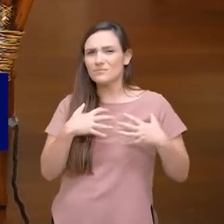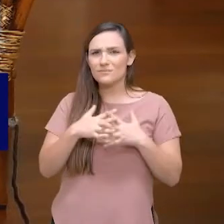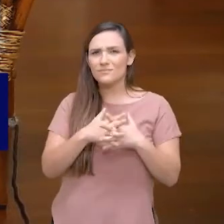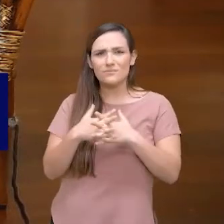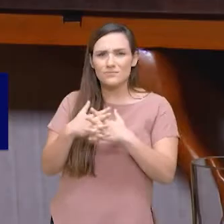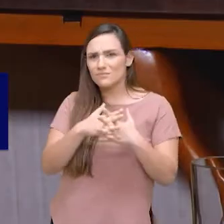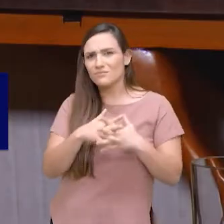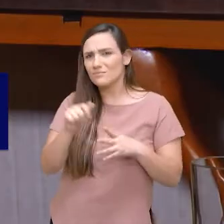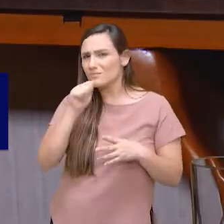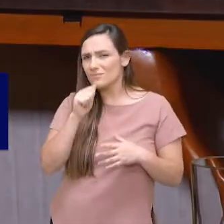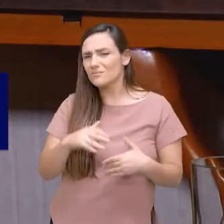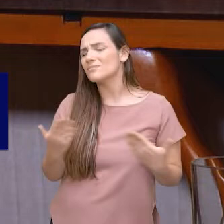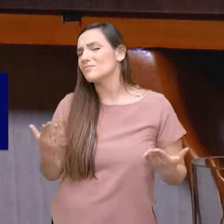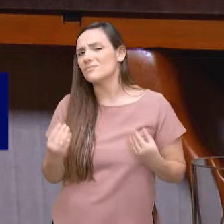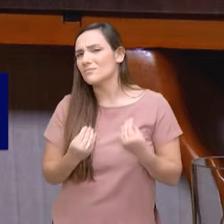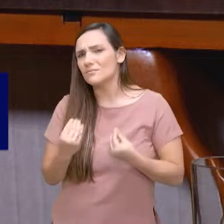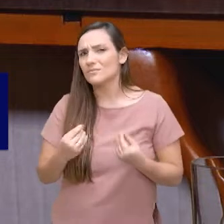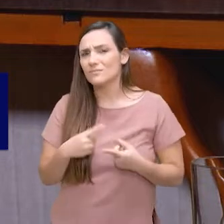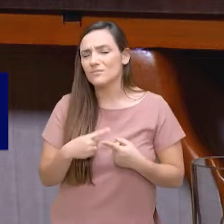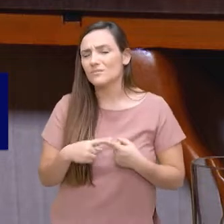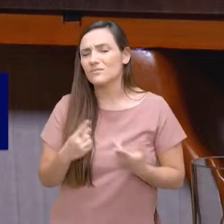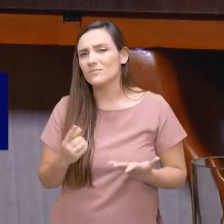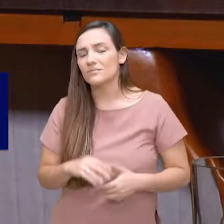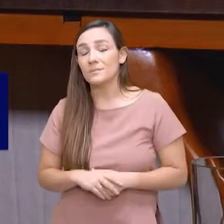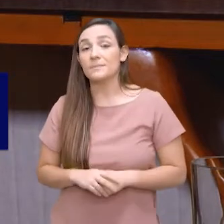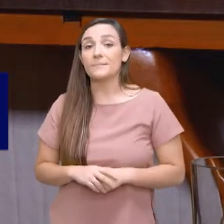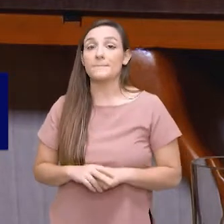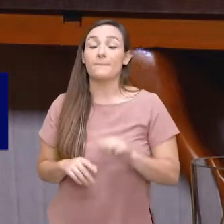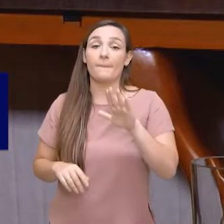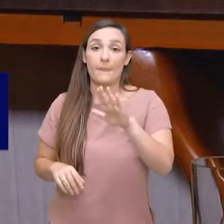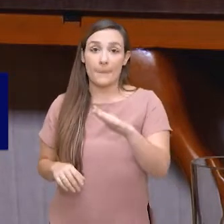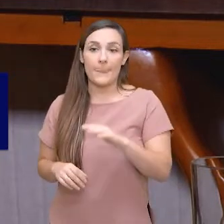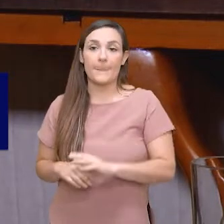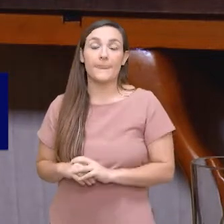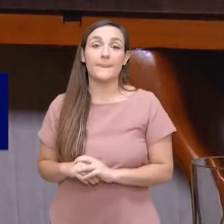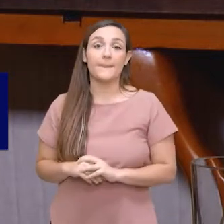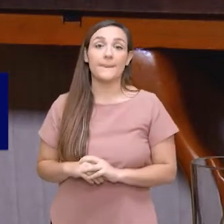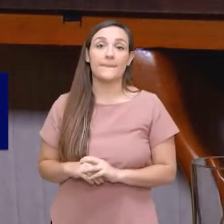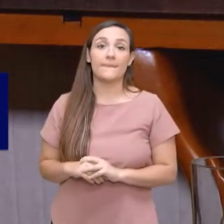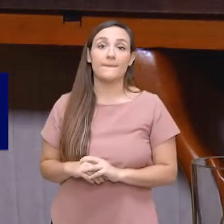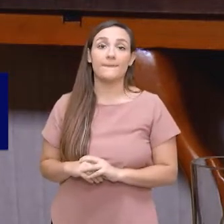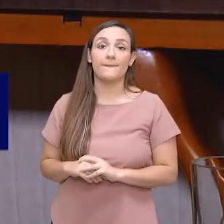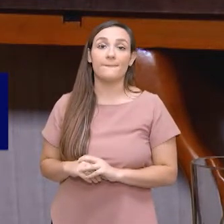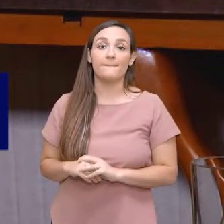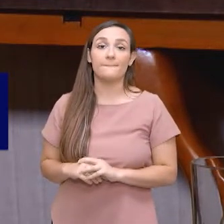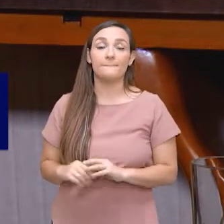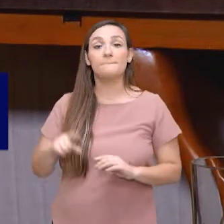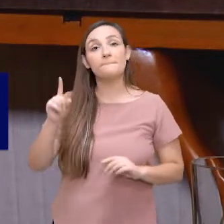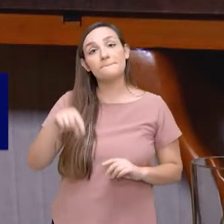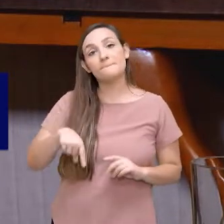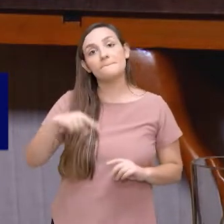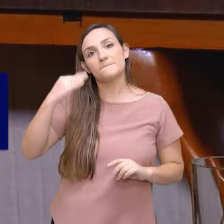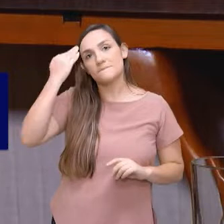certa confusão? Olha, foi um entendimento